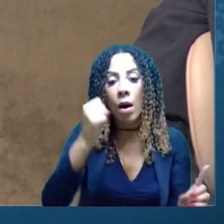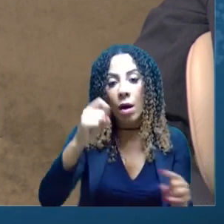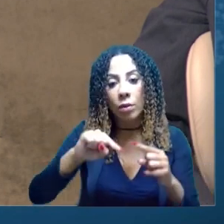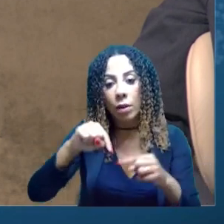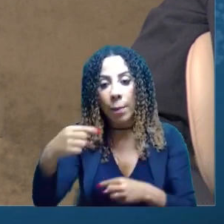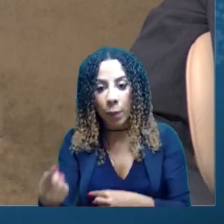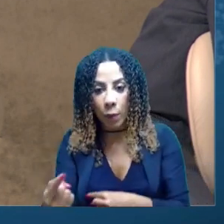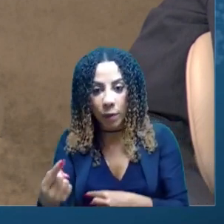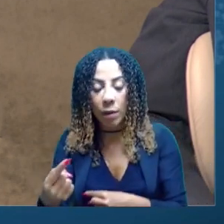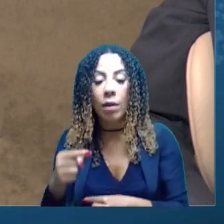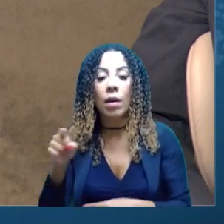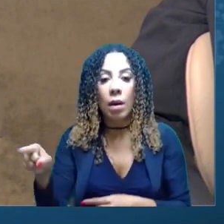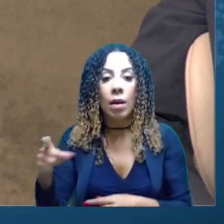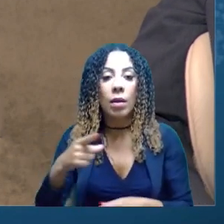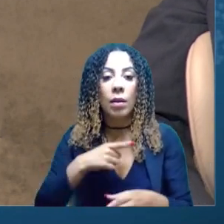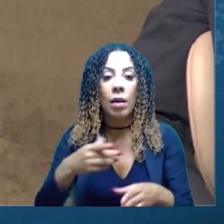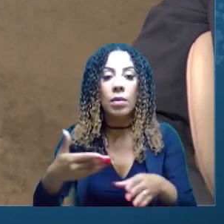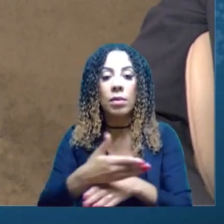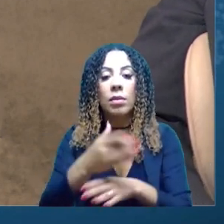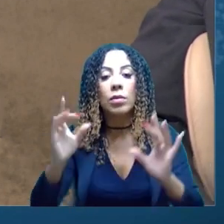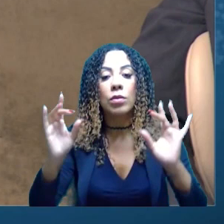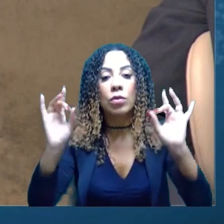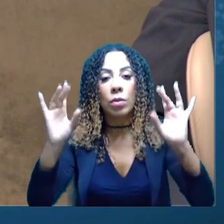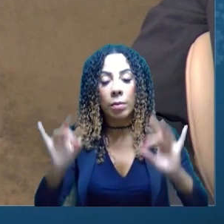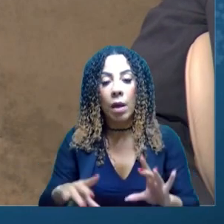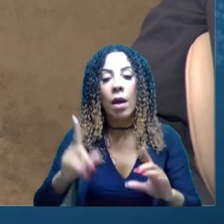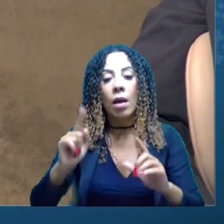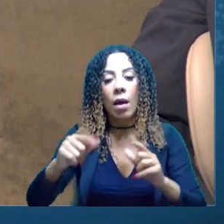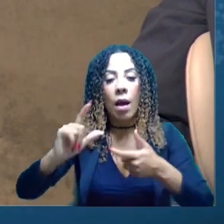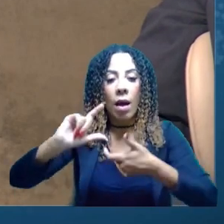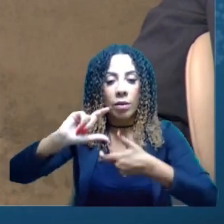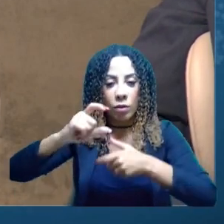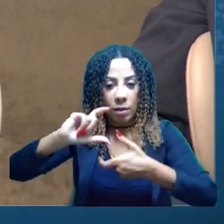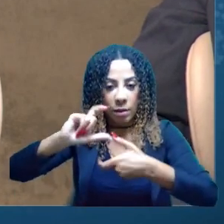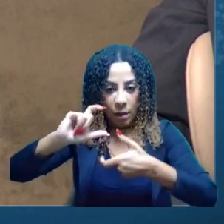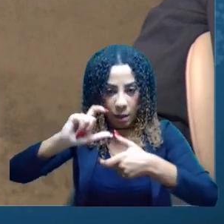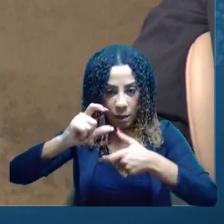ele tinha acesso especial à vacina AstraZeneca.